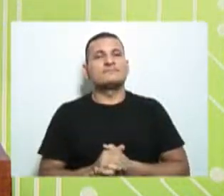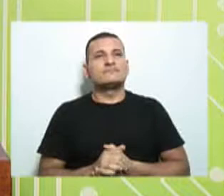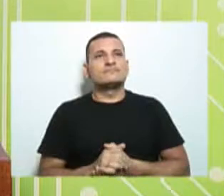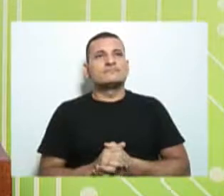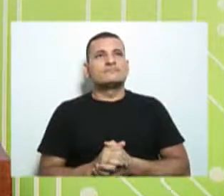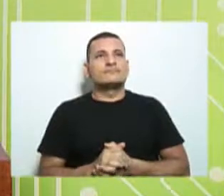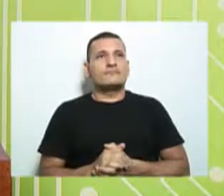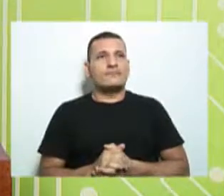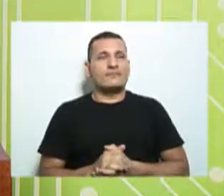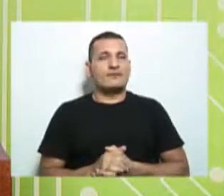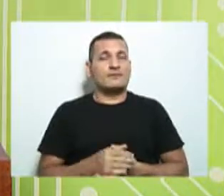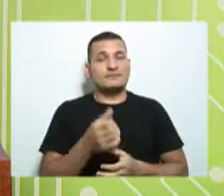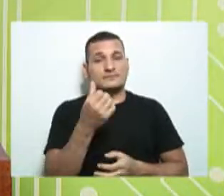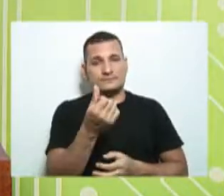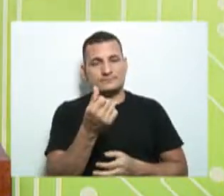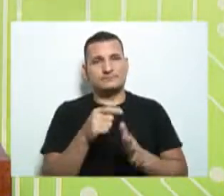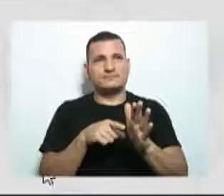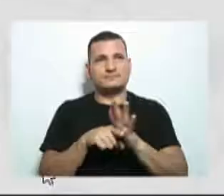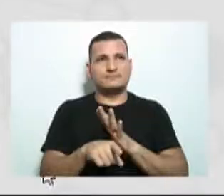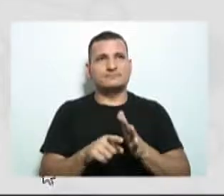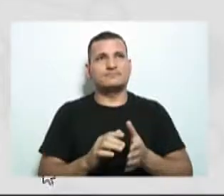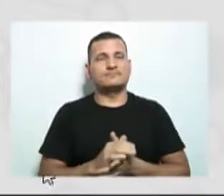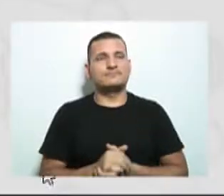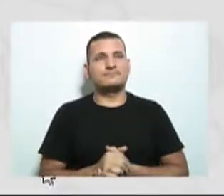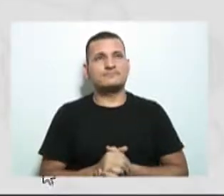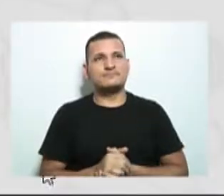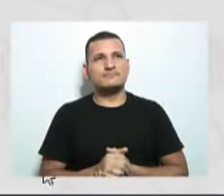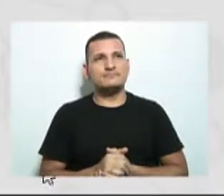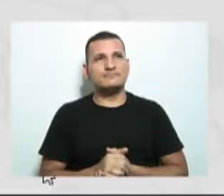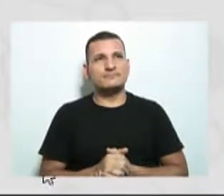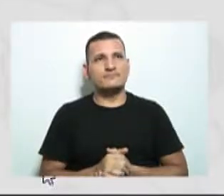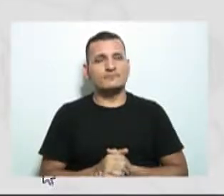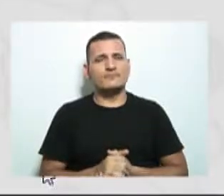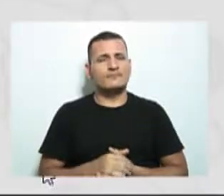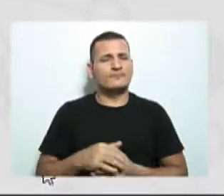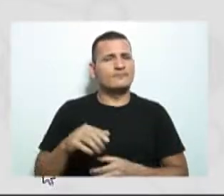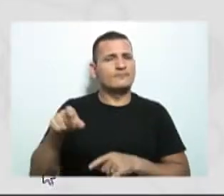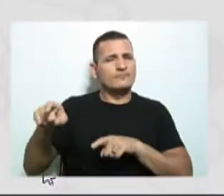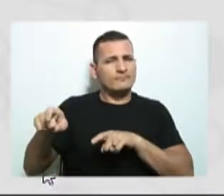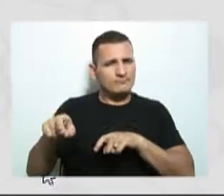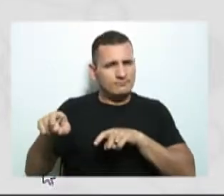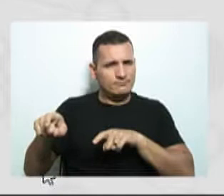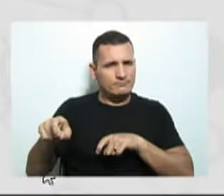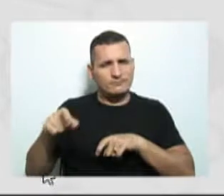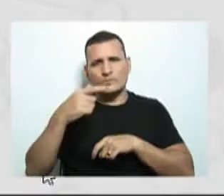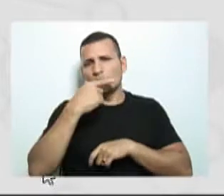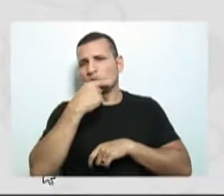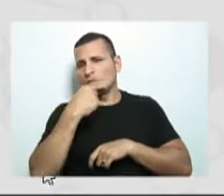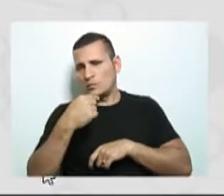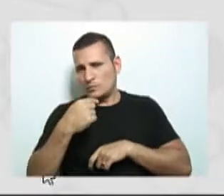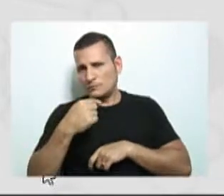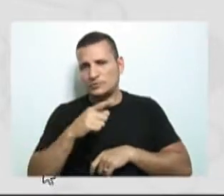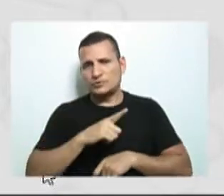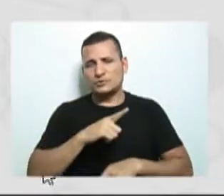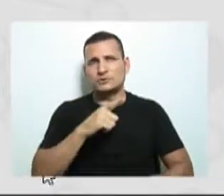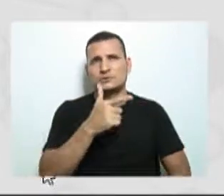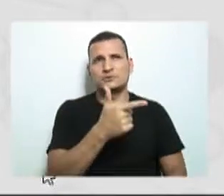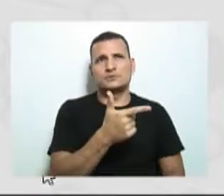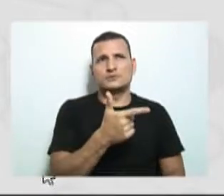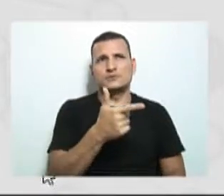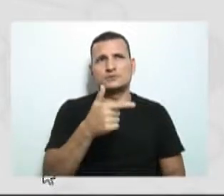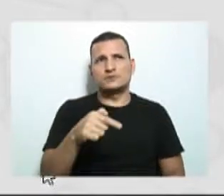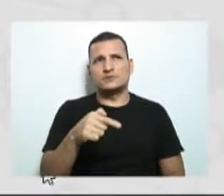atenção. Sexta questão, olha lá que coisa maravilhosa. Um fazendeiro tinha 17 vacas, todas exceto 9 morreram. Quantas